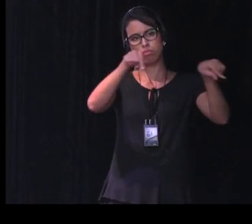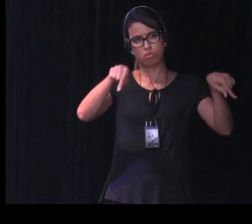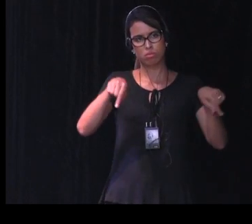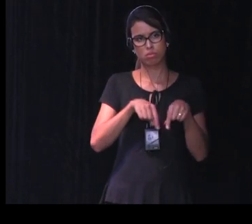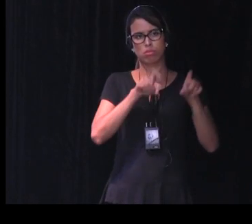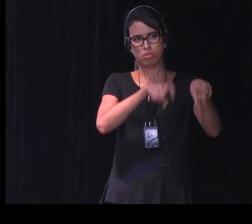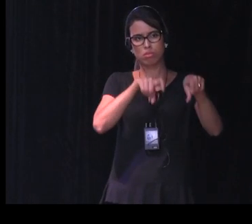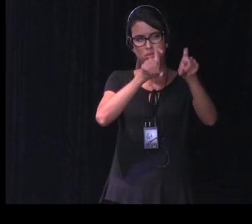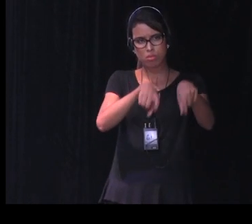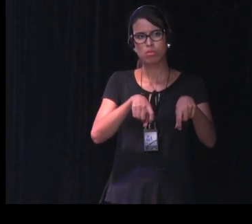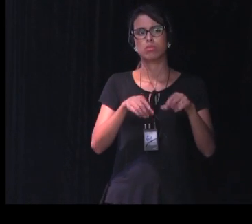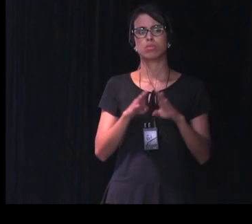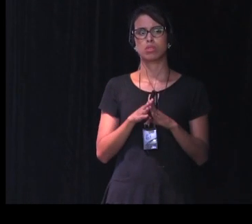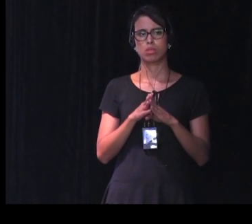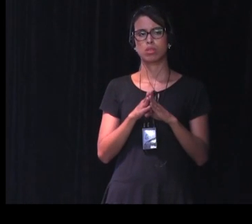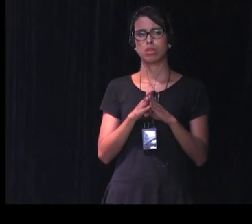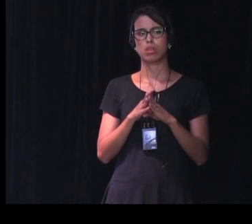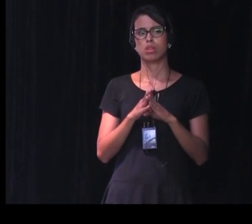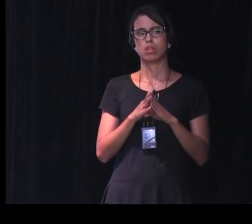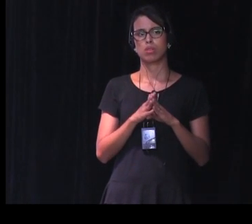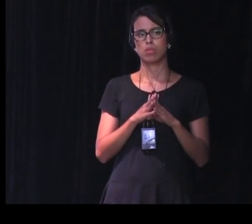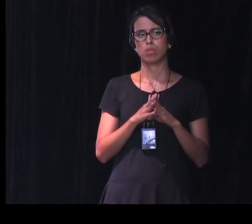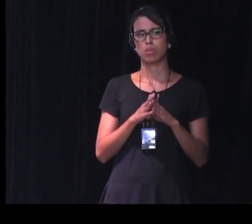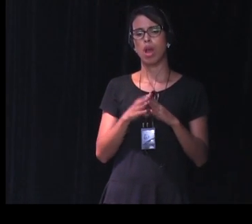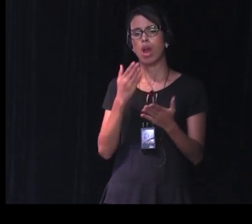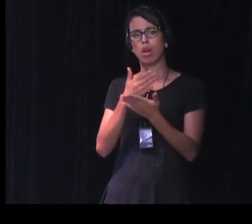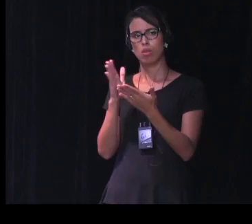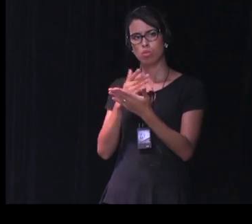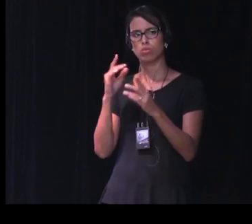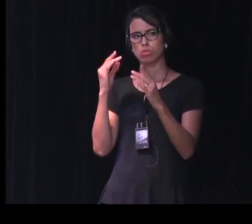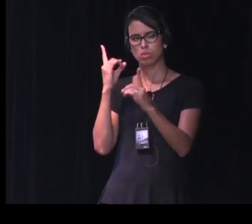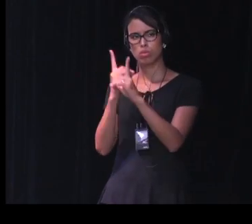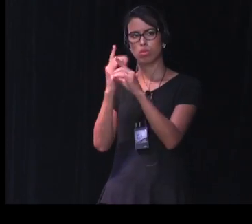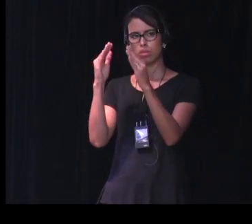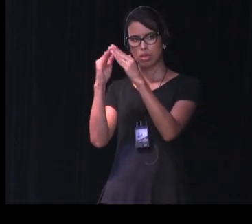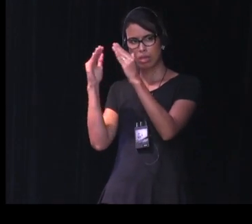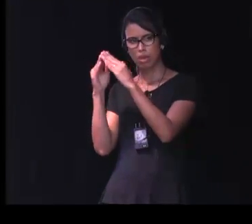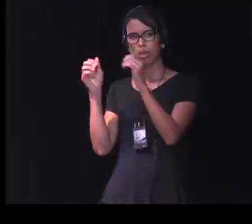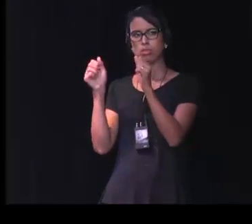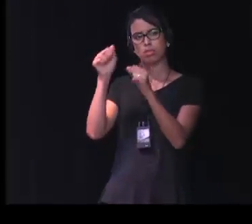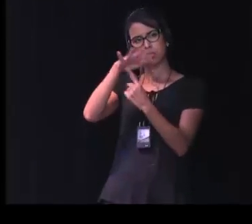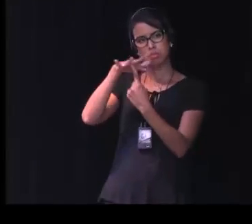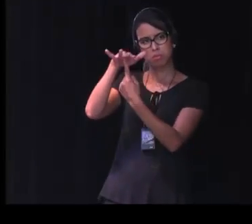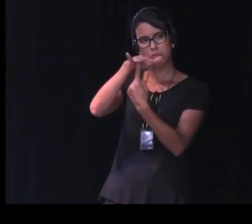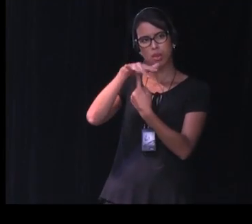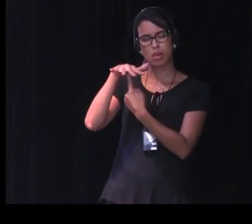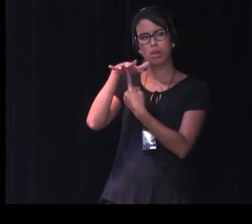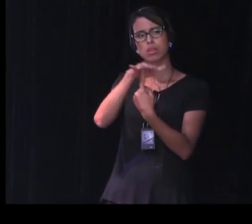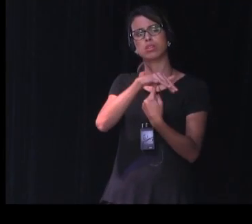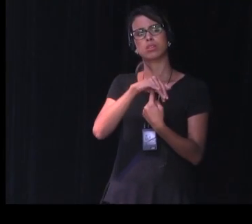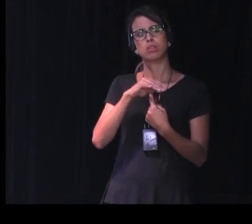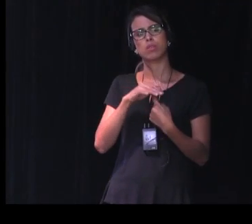as pequenas quintas, locais com casas e parques. Alguns famosos hoje em